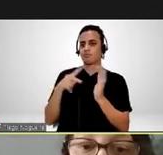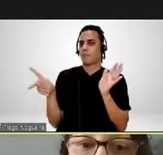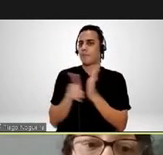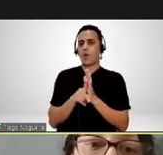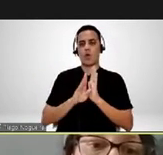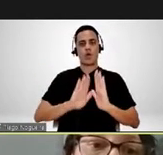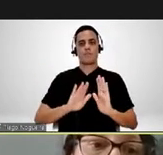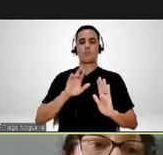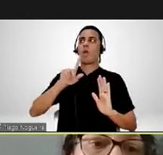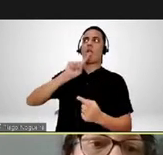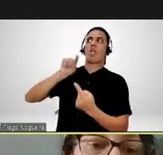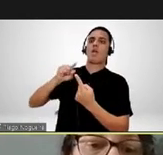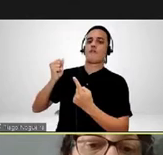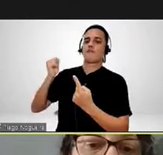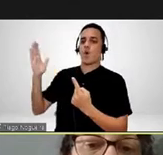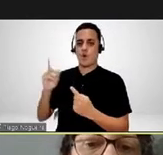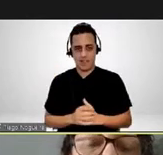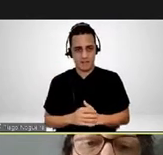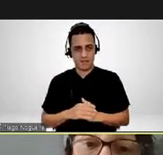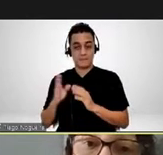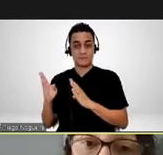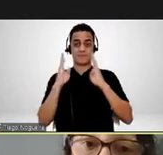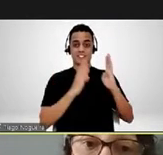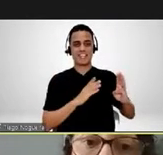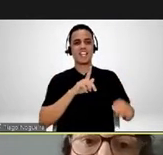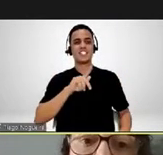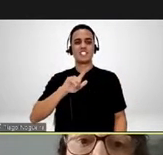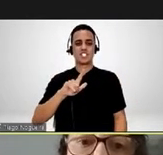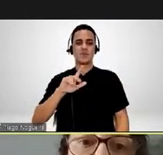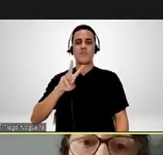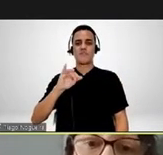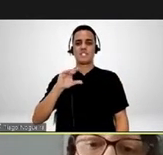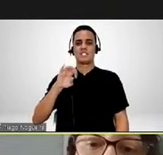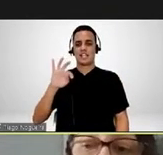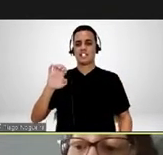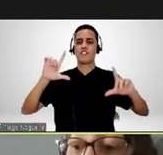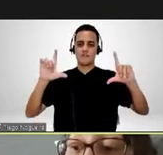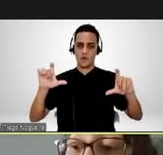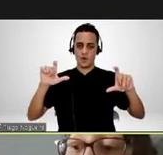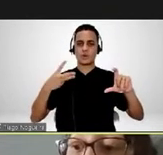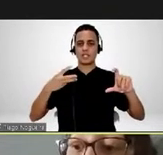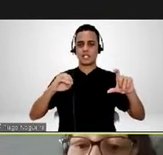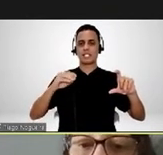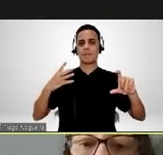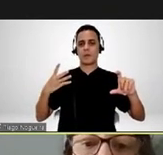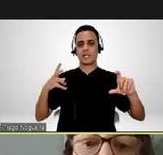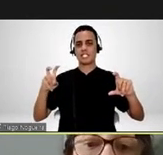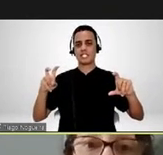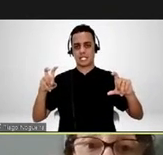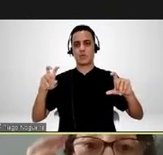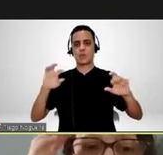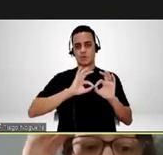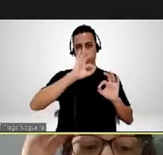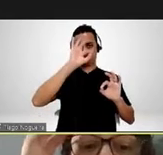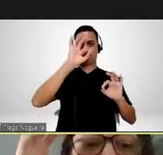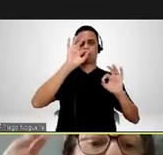questões. Já o trabalho do Gil Vicente, que está aí ao lado, é uma fotografia, 30 por 45 centímetros, relativamente